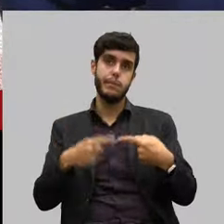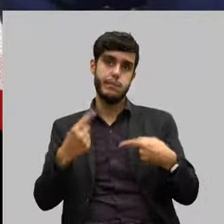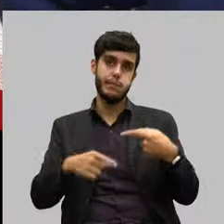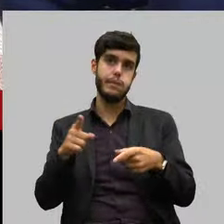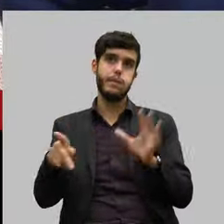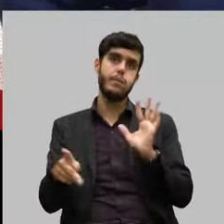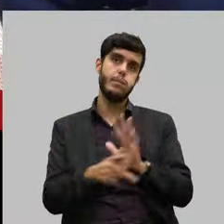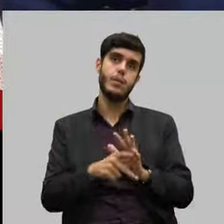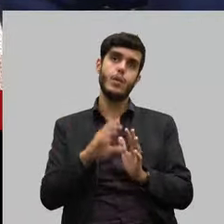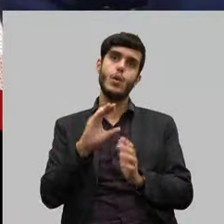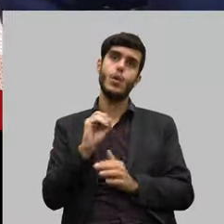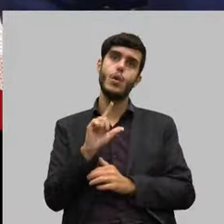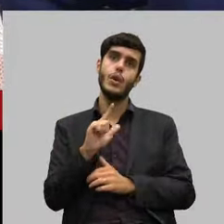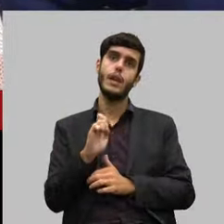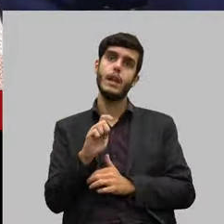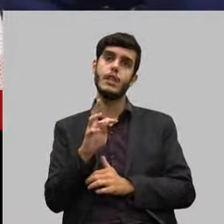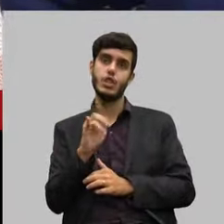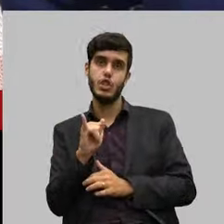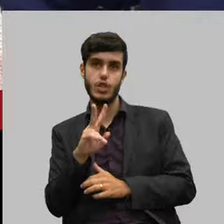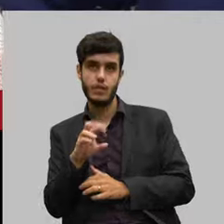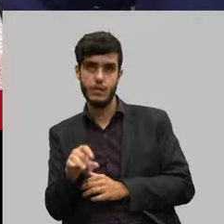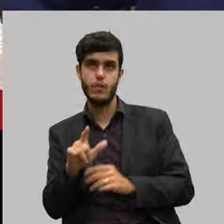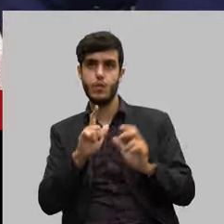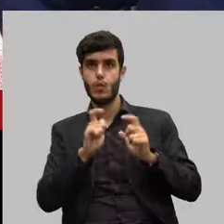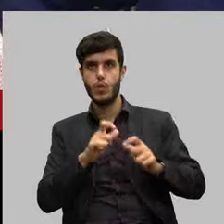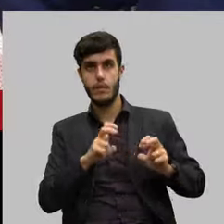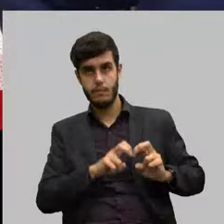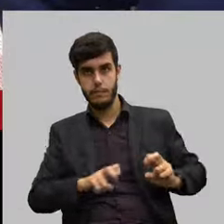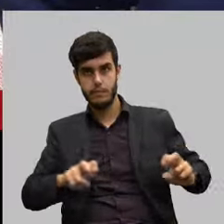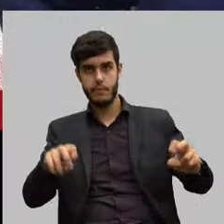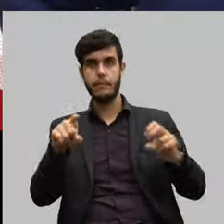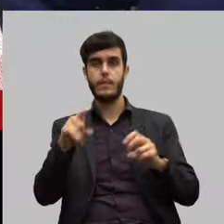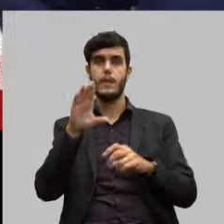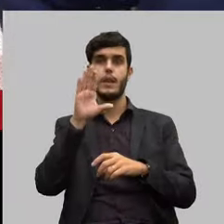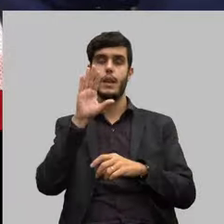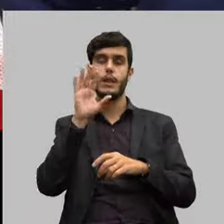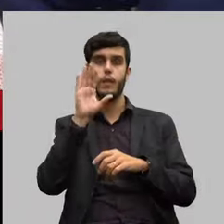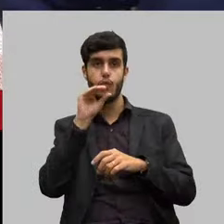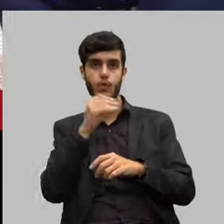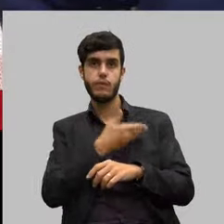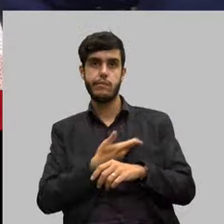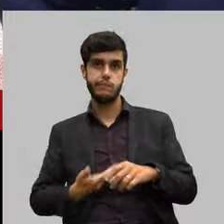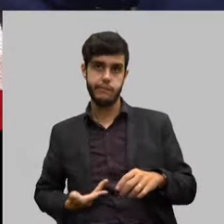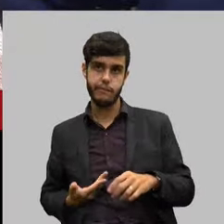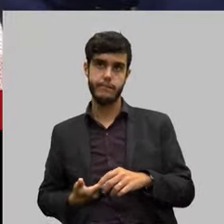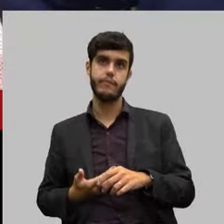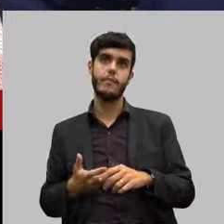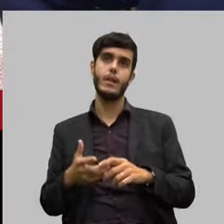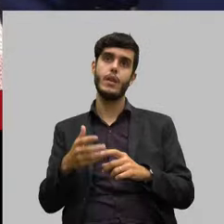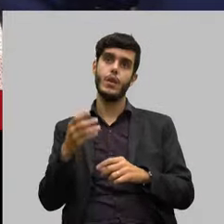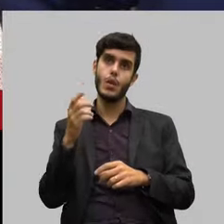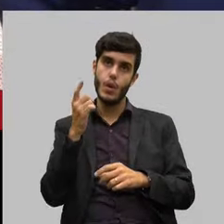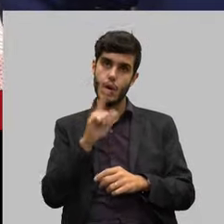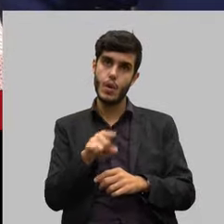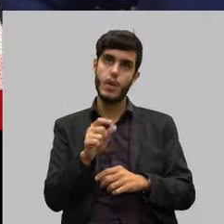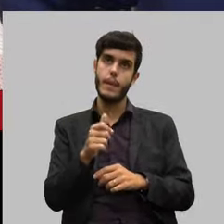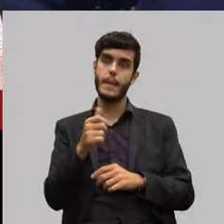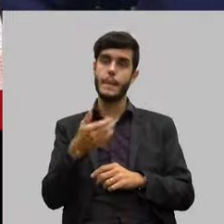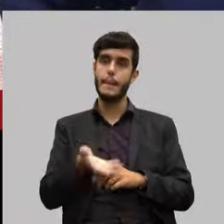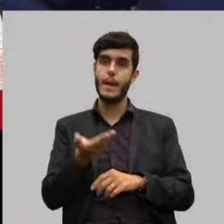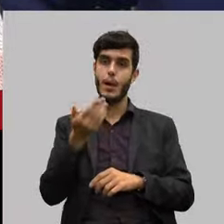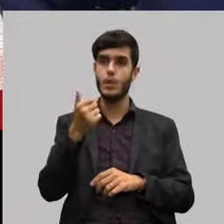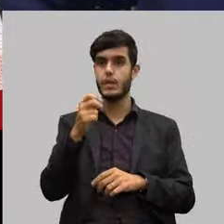coletiva colegiada de assento de servidores vocês estão instituindo nova alíquota para maiores de 59